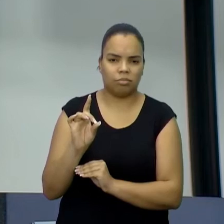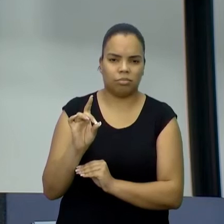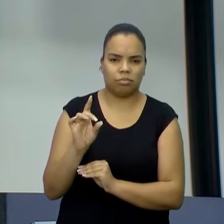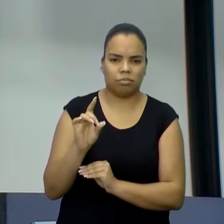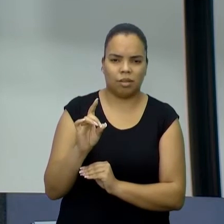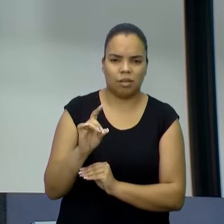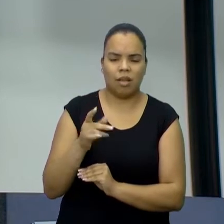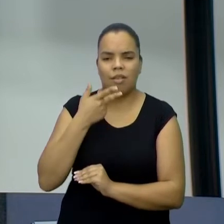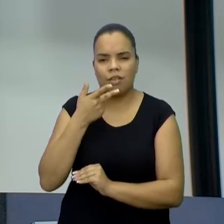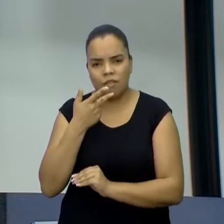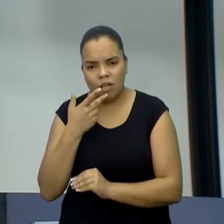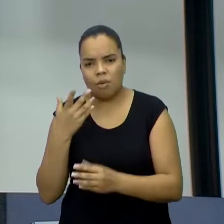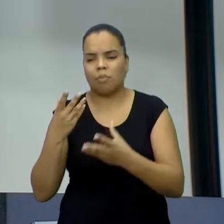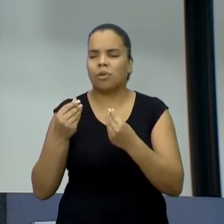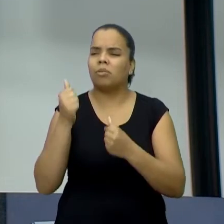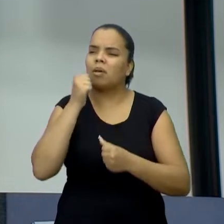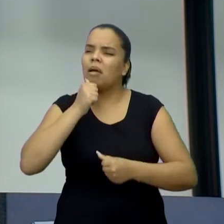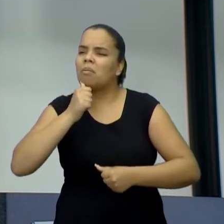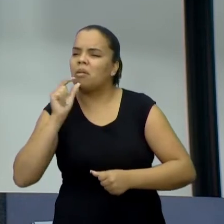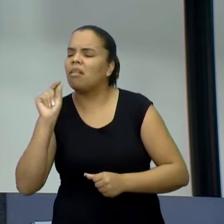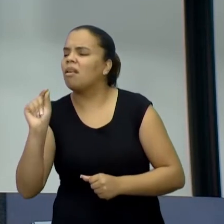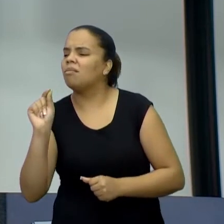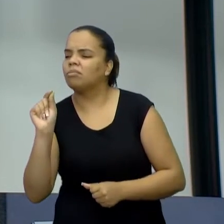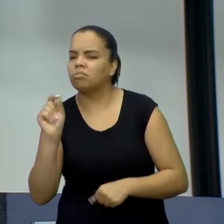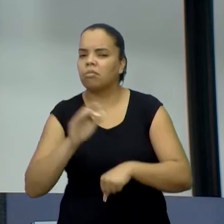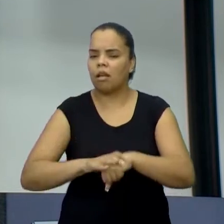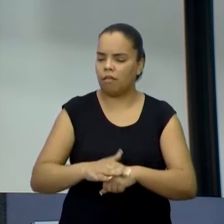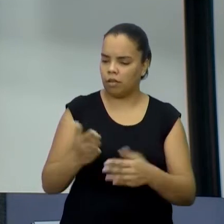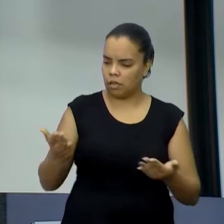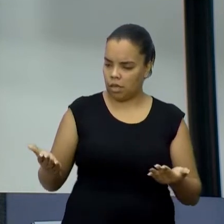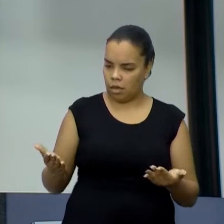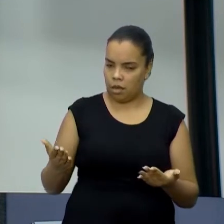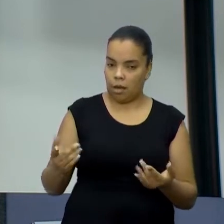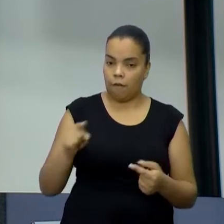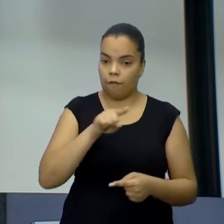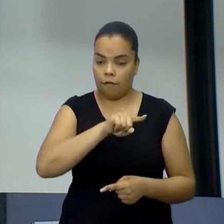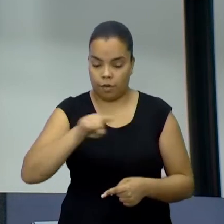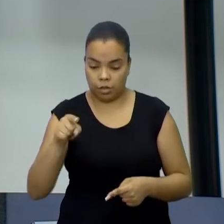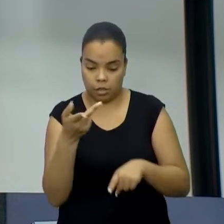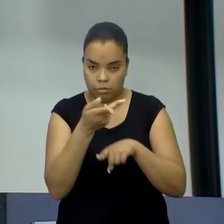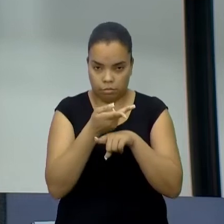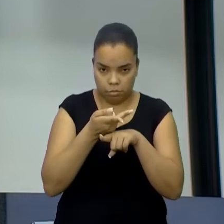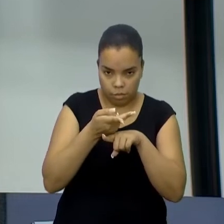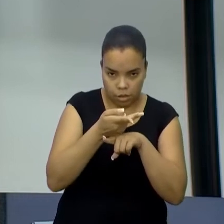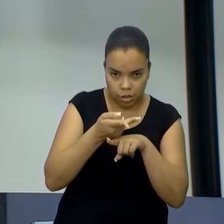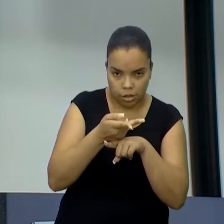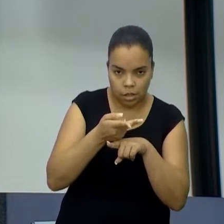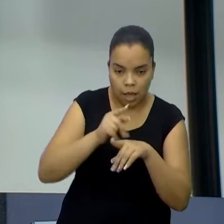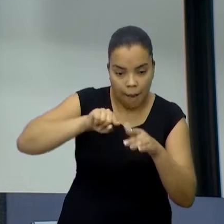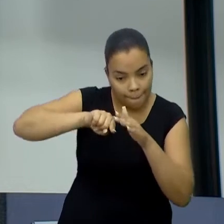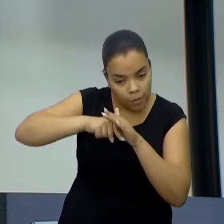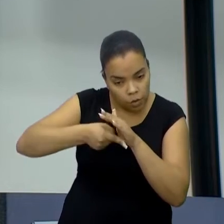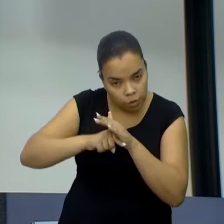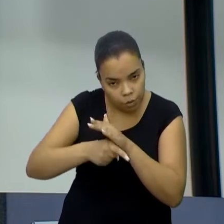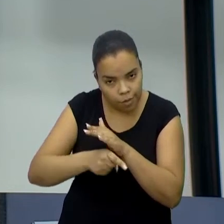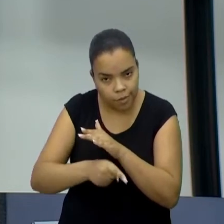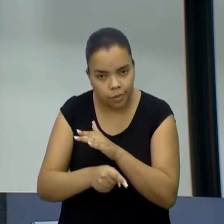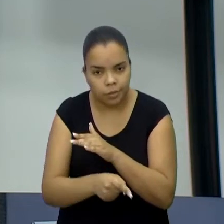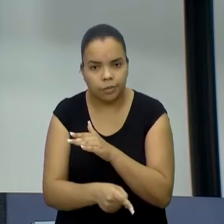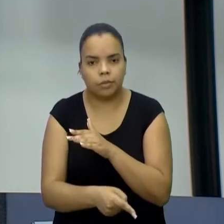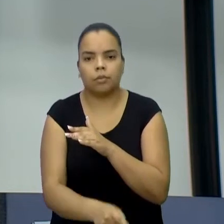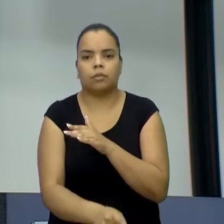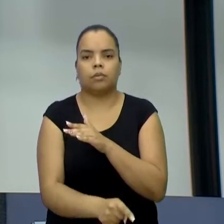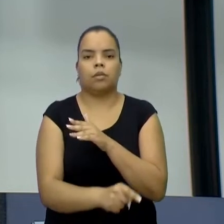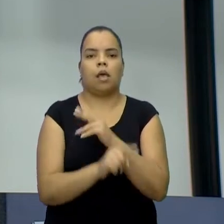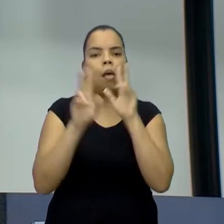falou muito disso, né? Então, que vocês busquem mais e aprofundem sobre essas